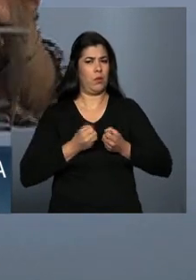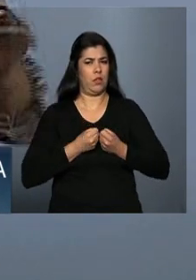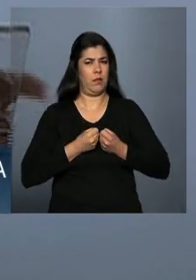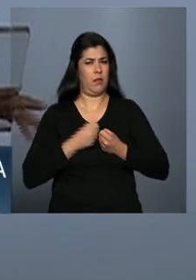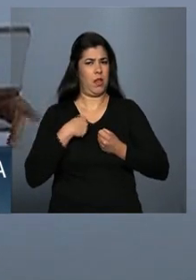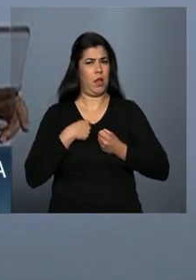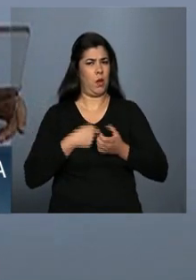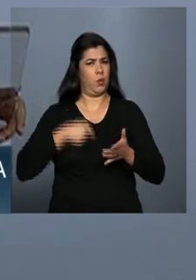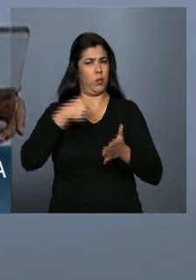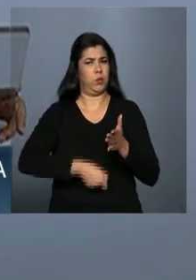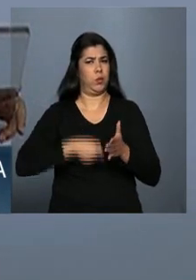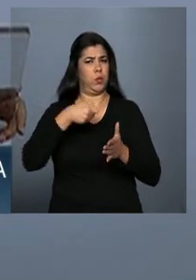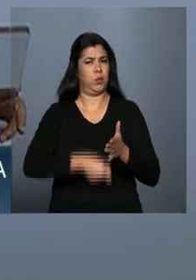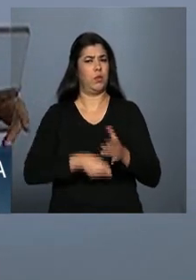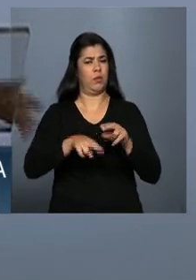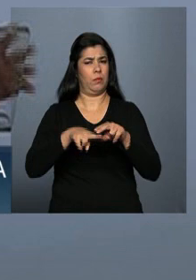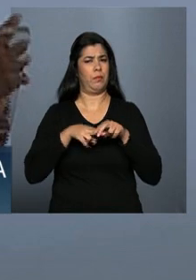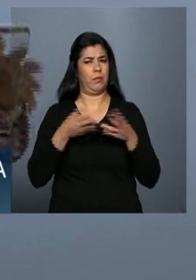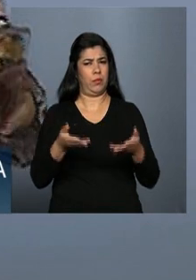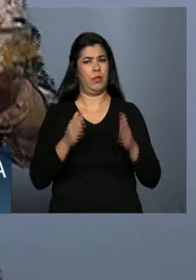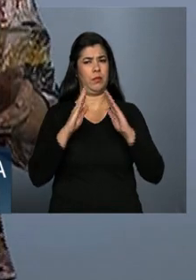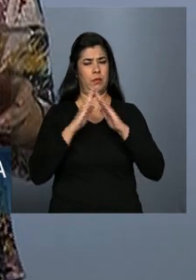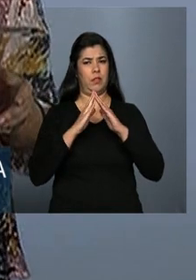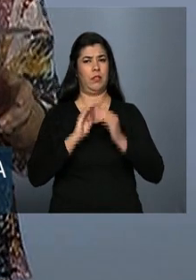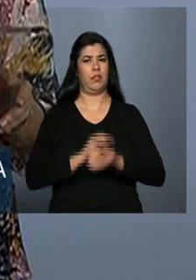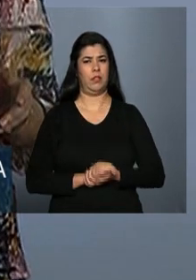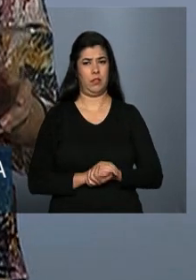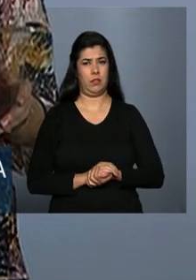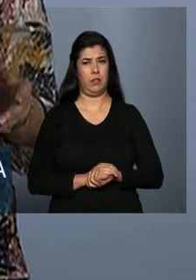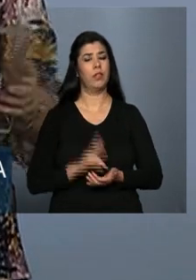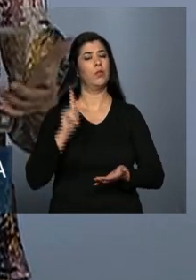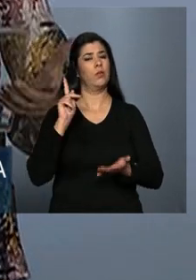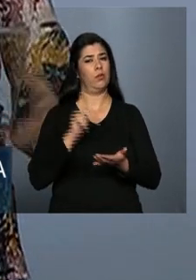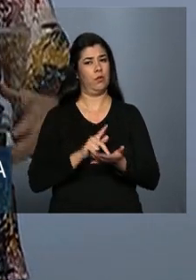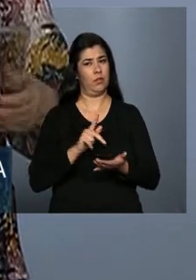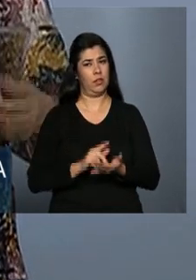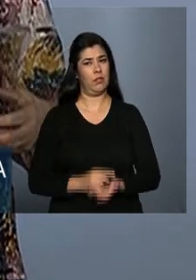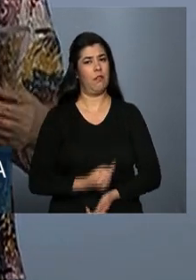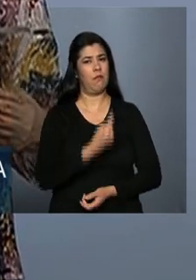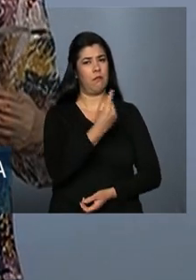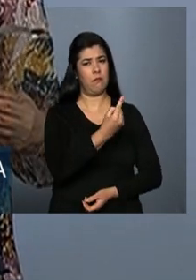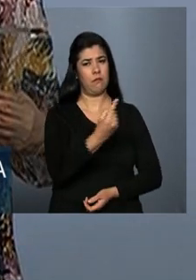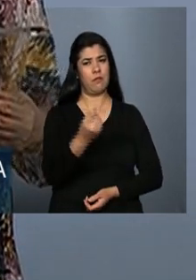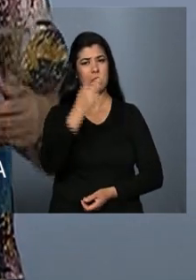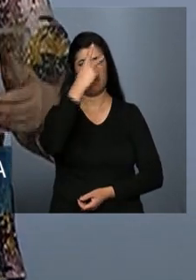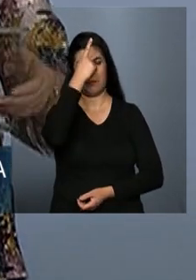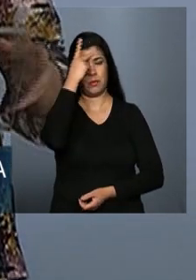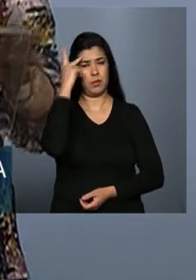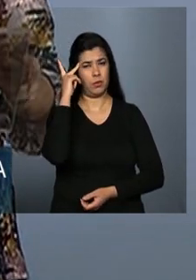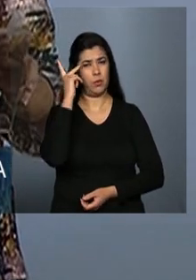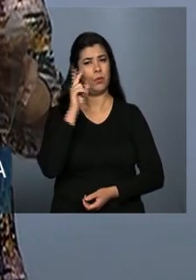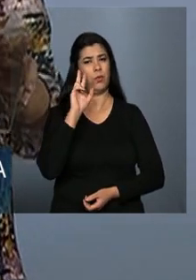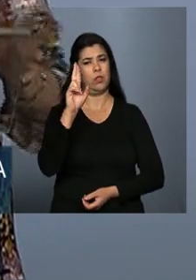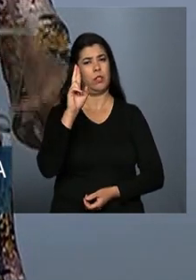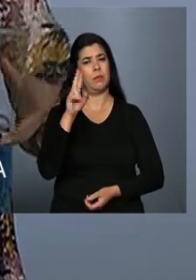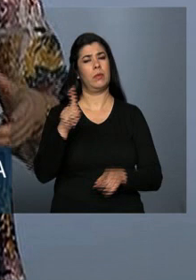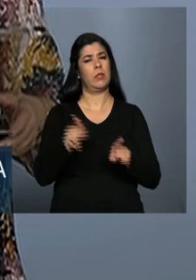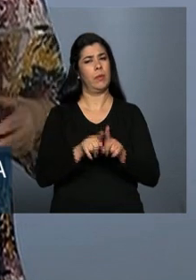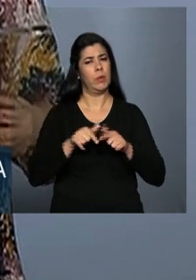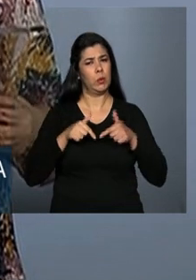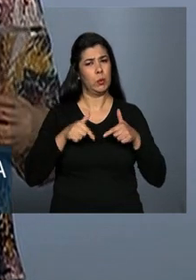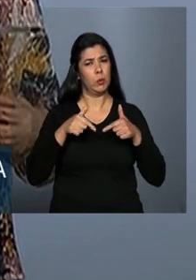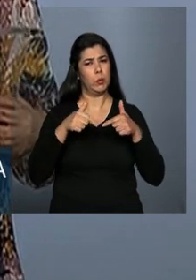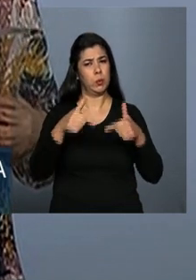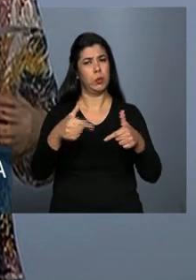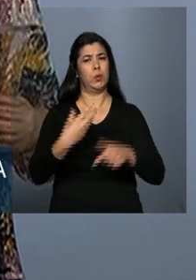eu lutei por isso. E de fato, cada um de vocês aqui lutou por isso ao longo